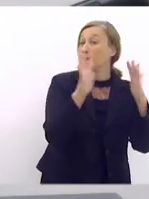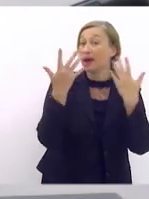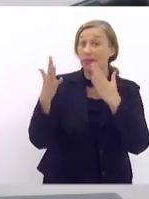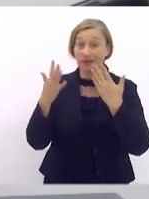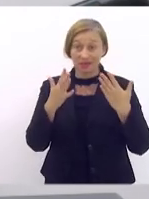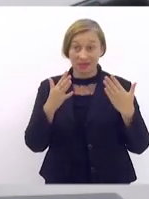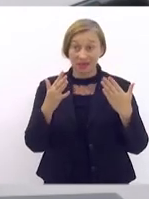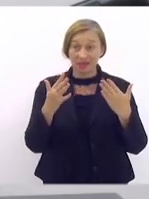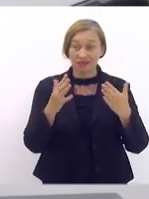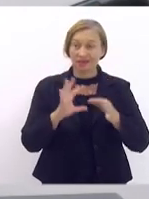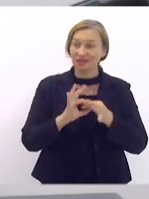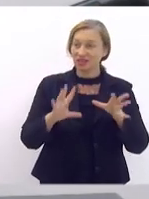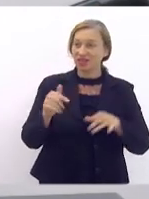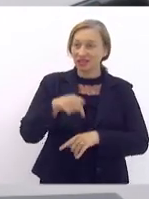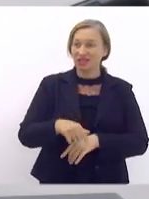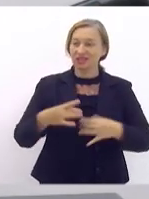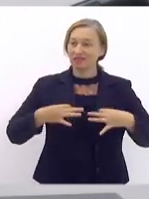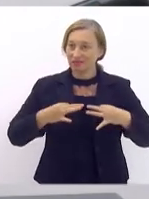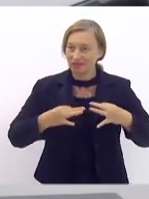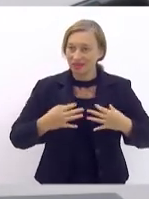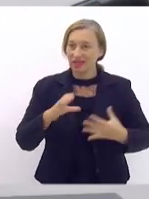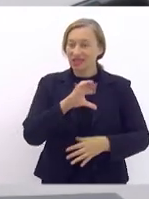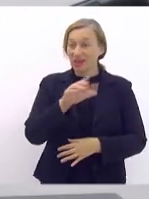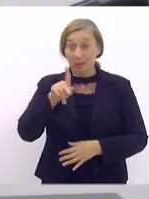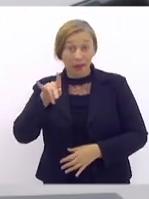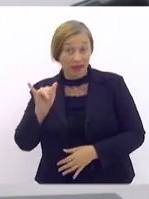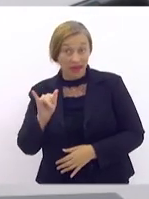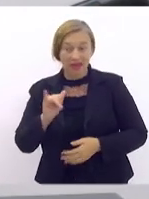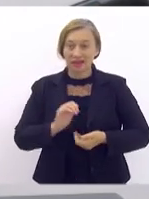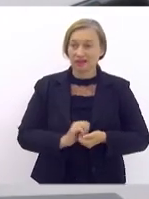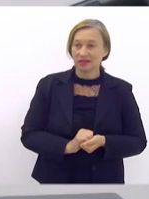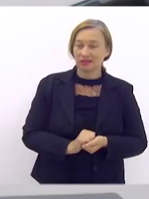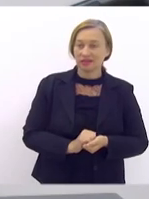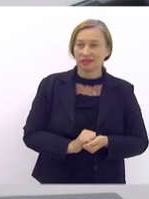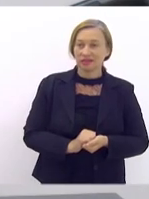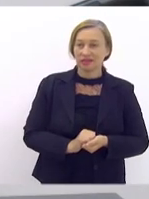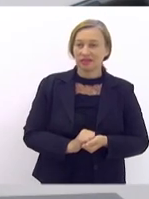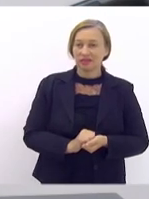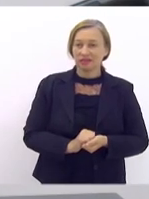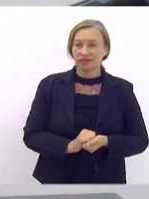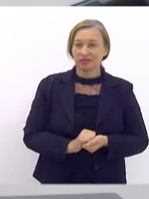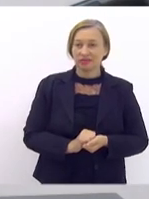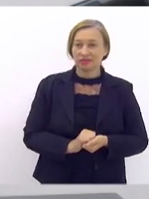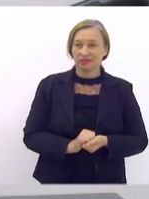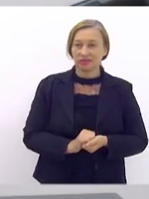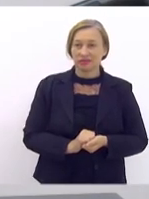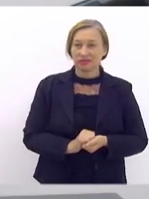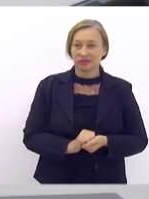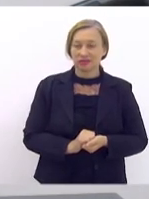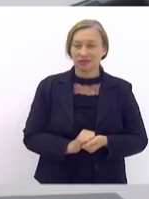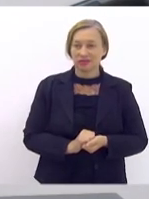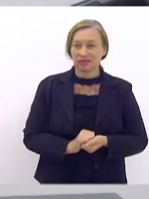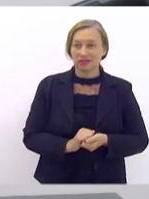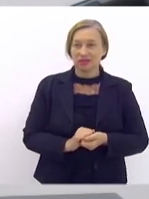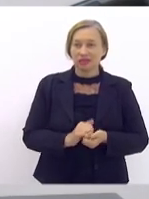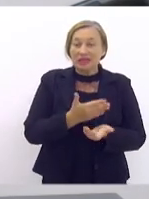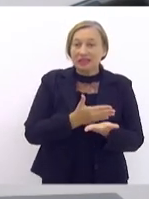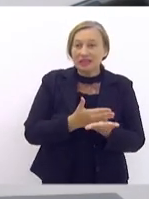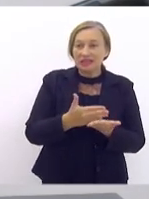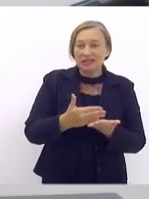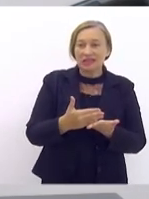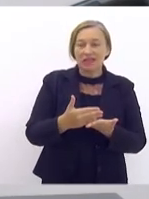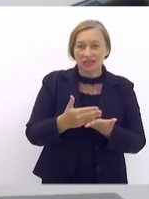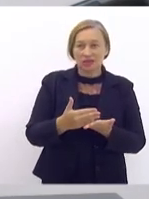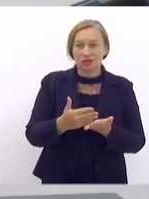parabenizar e deixar aqui também disponível essa CPI, pelo que nos consta, está sendo protagonista no Brasil,